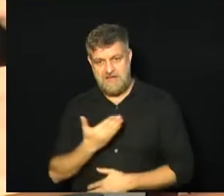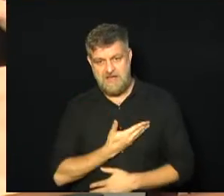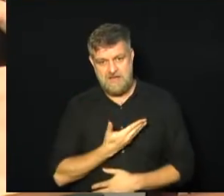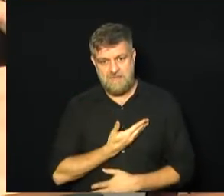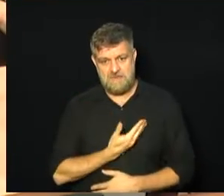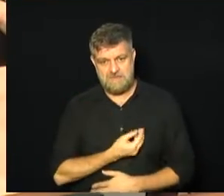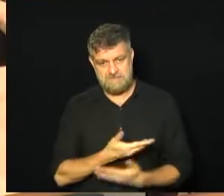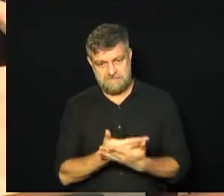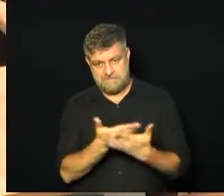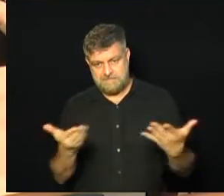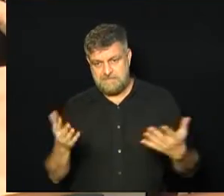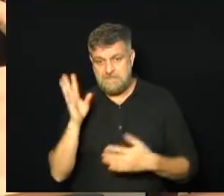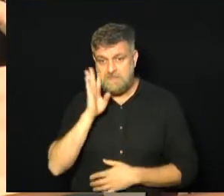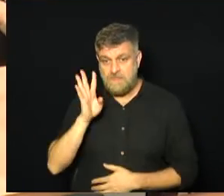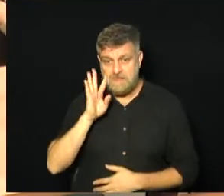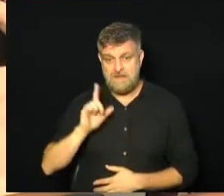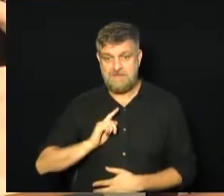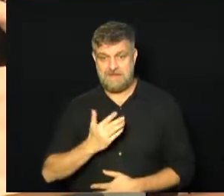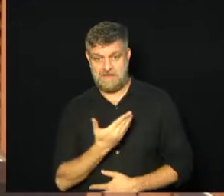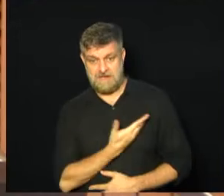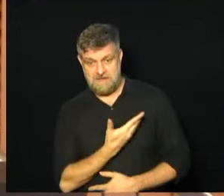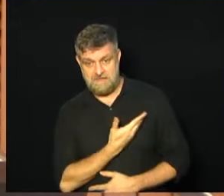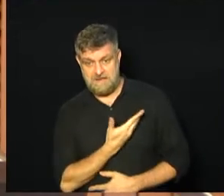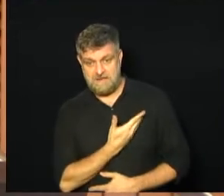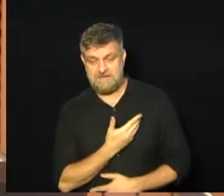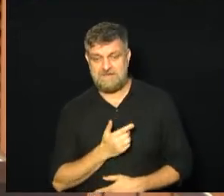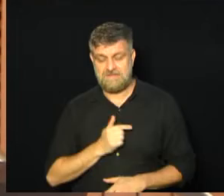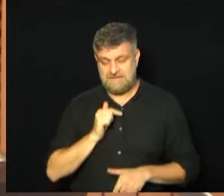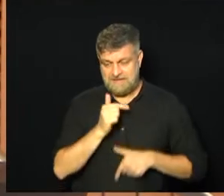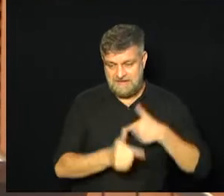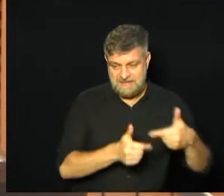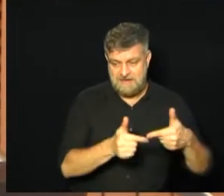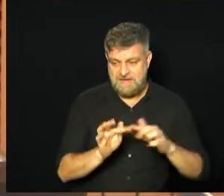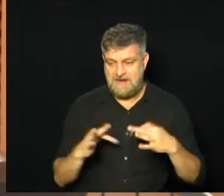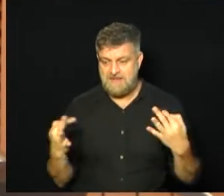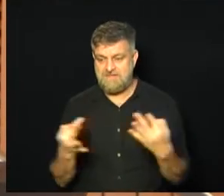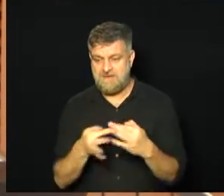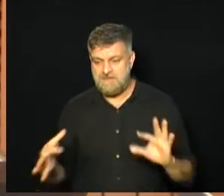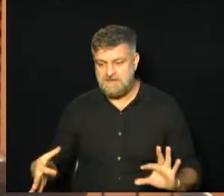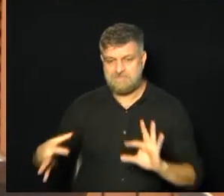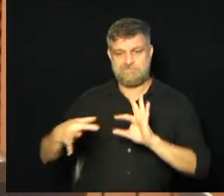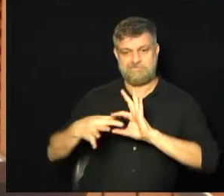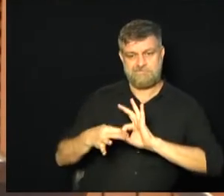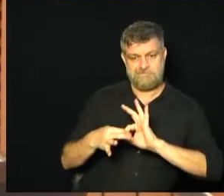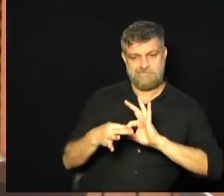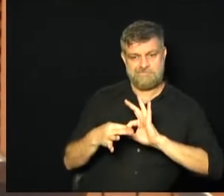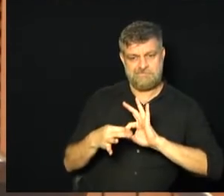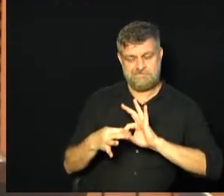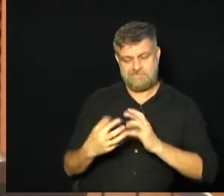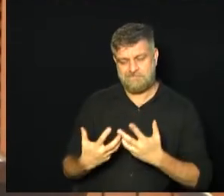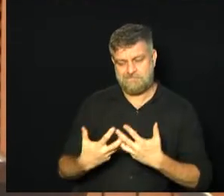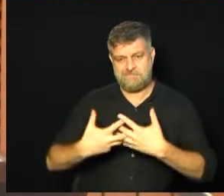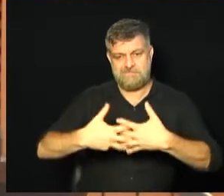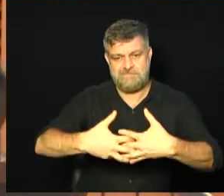presentes. Então, é legal a gente ter amigos, colegas de trabalho e família junto, né? Isso é